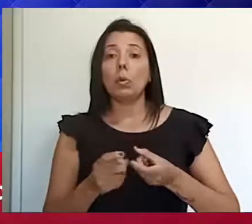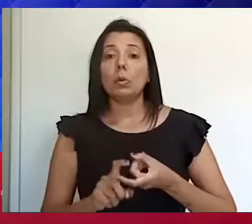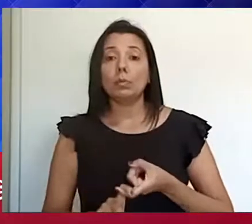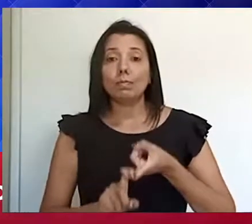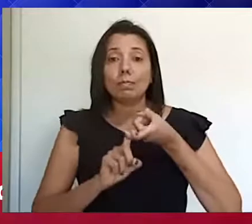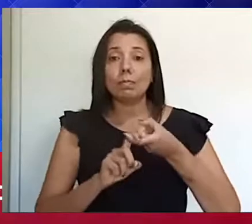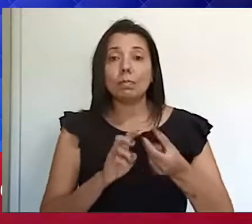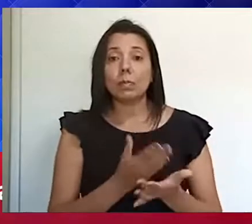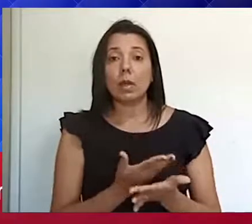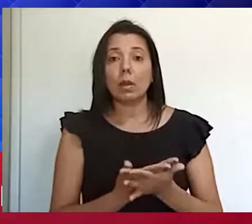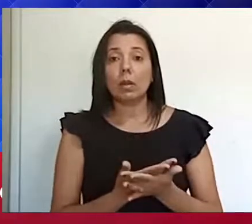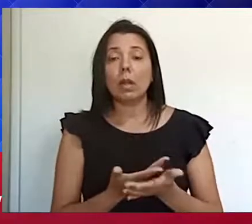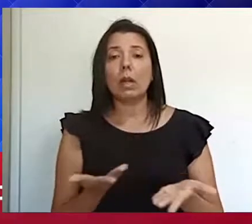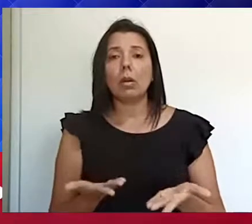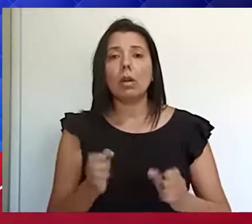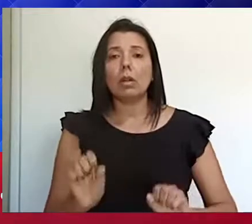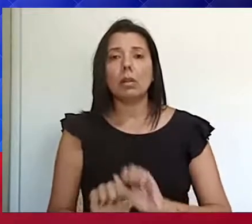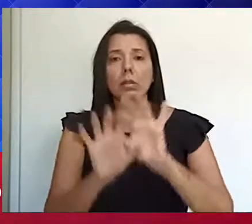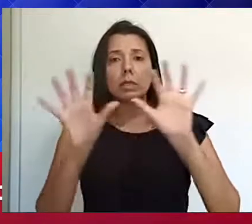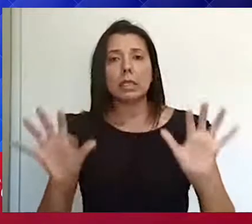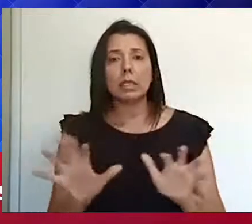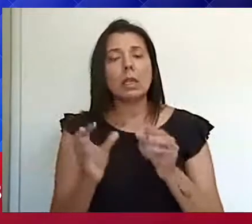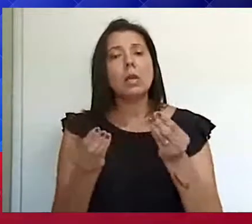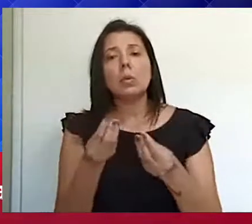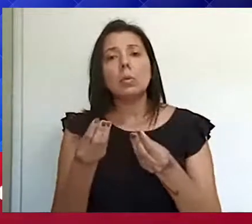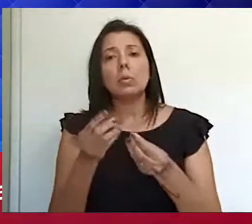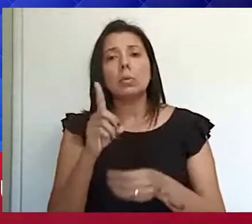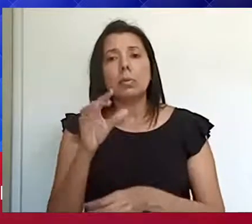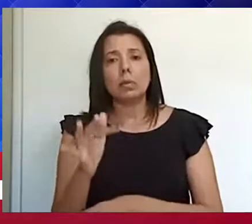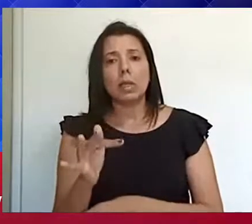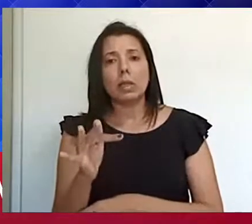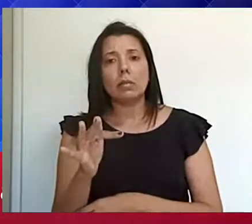hoje dentro do Distrito Federal, das aulas,